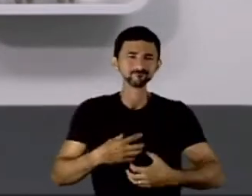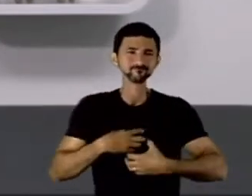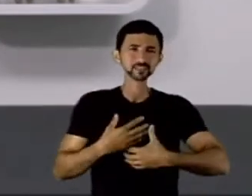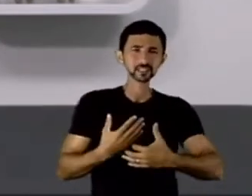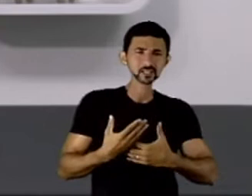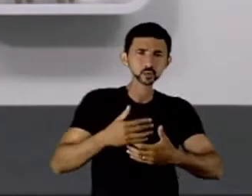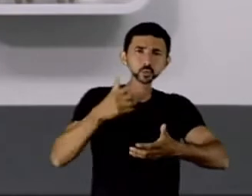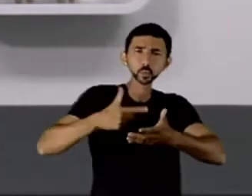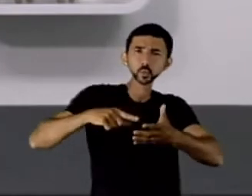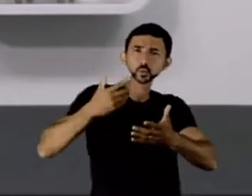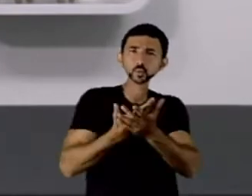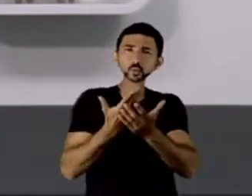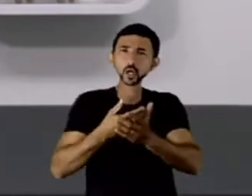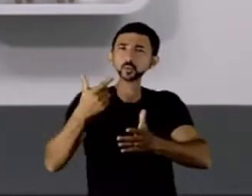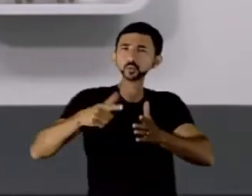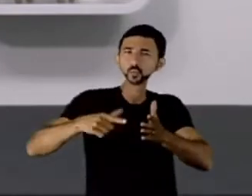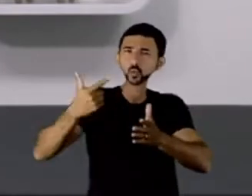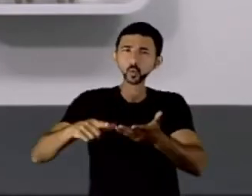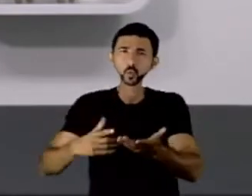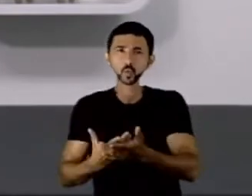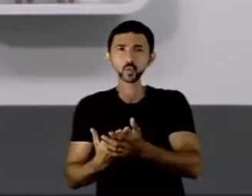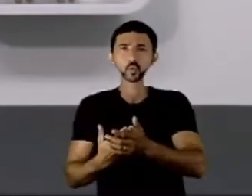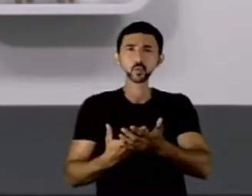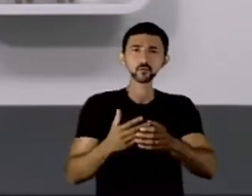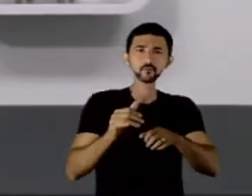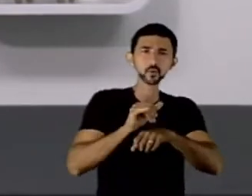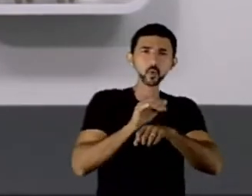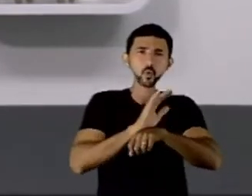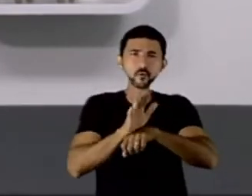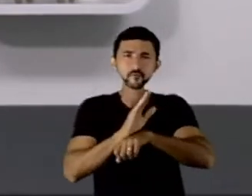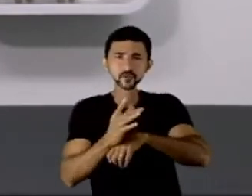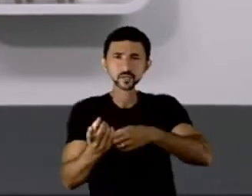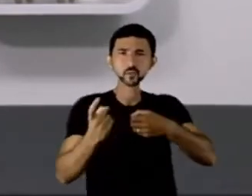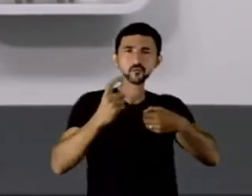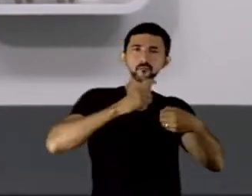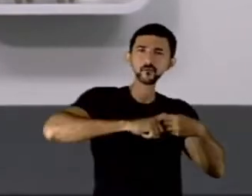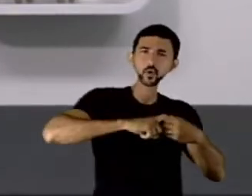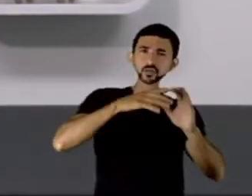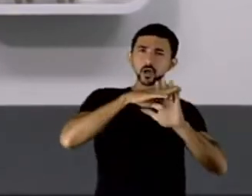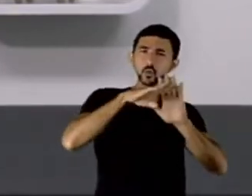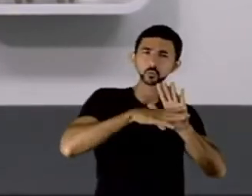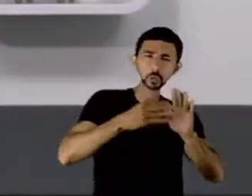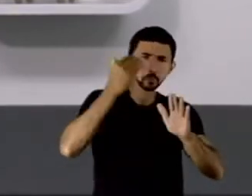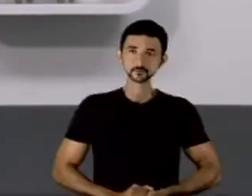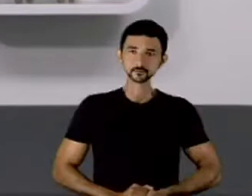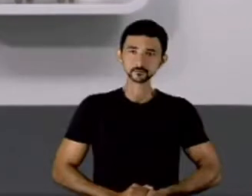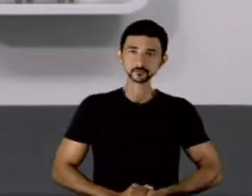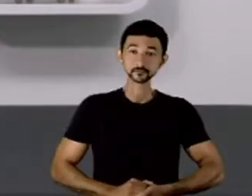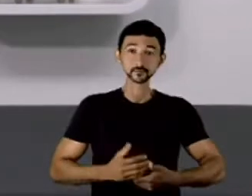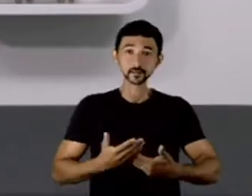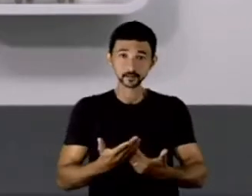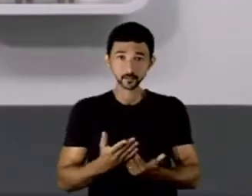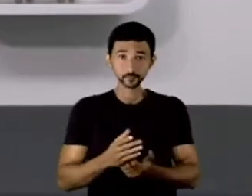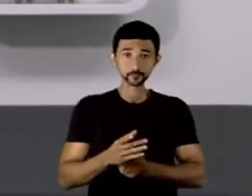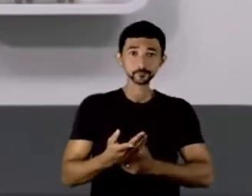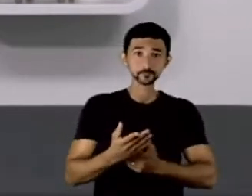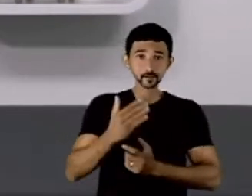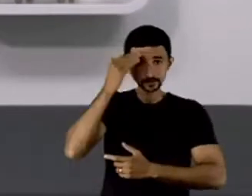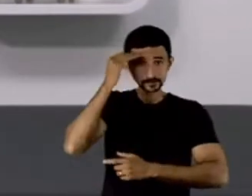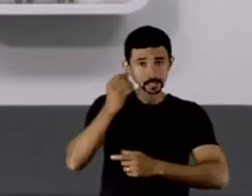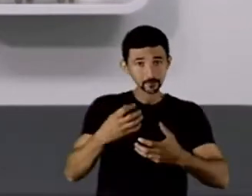necessidade de revisar o conteúdo, voltar um pouco a algum tópico que você não entendeu. Caso você